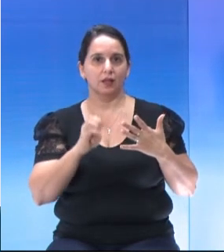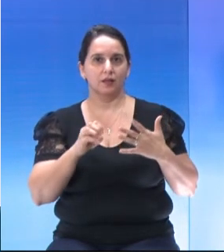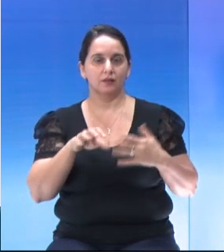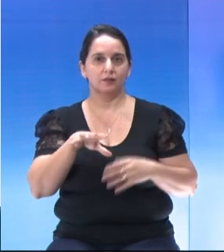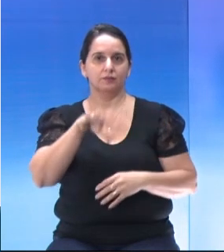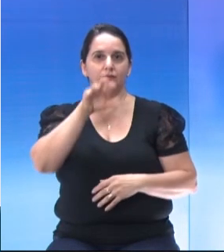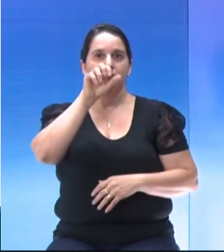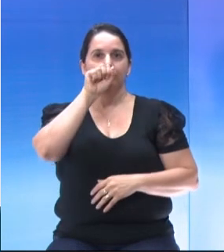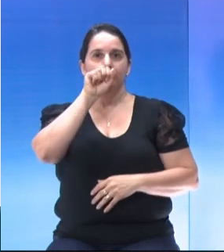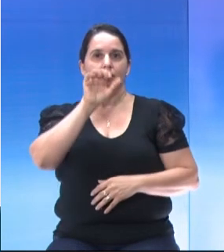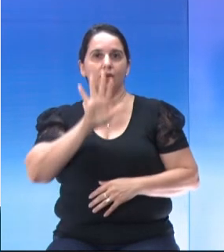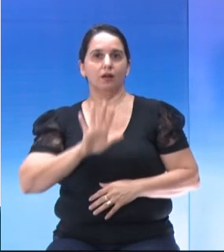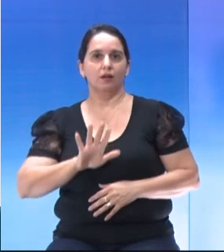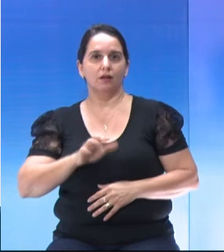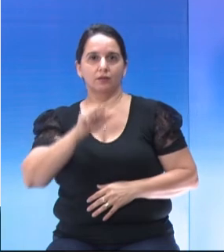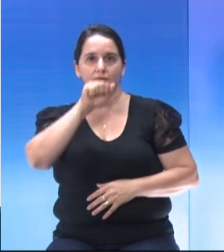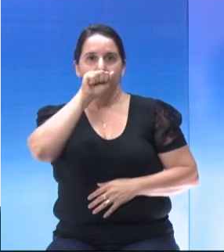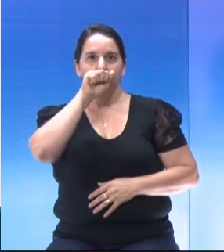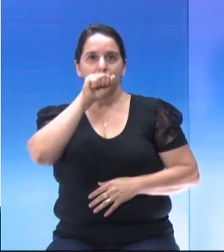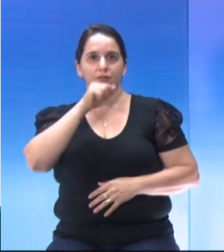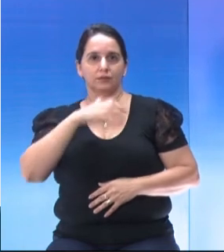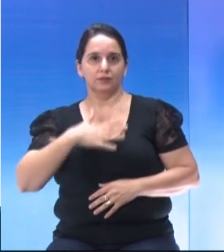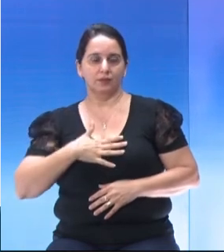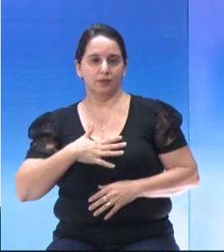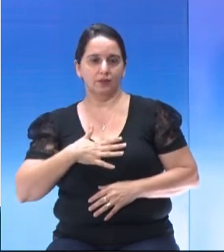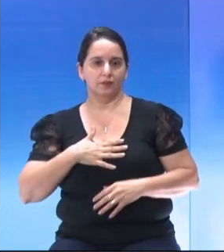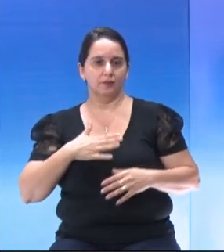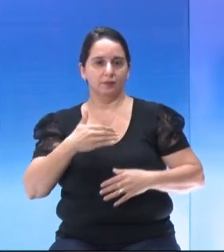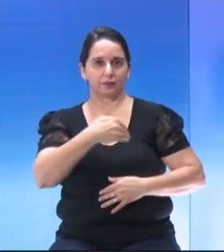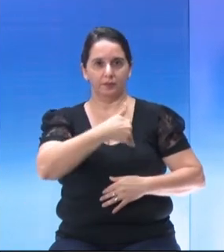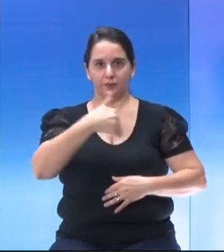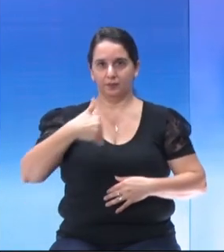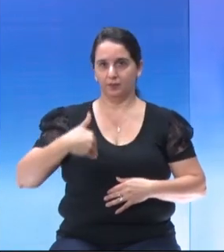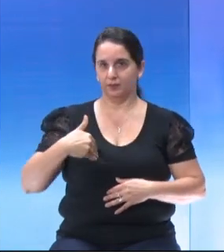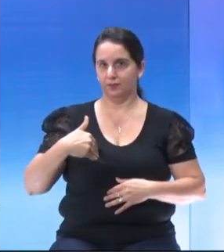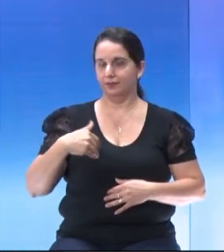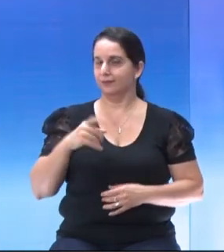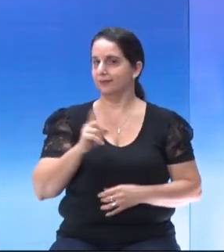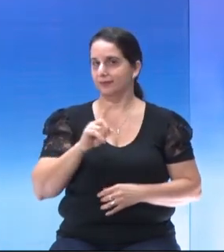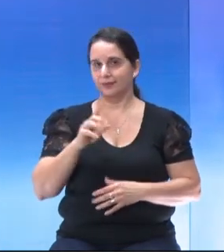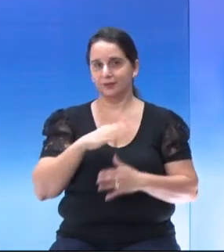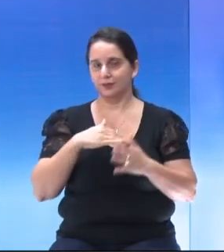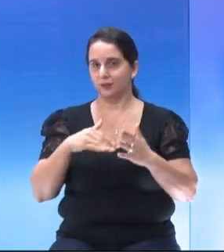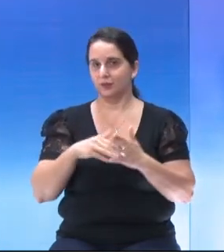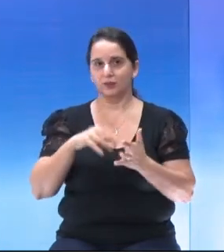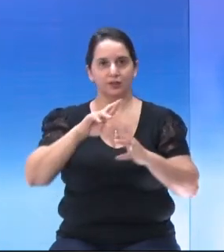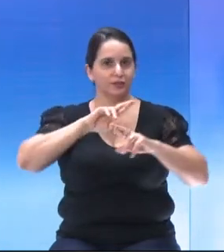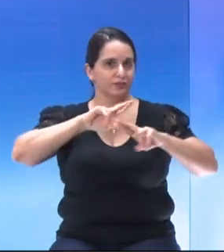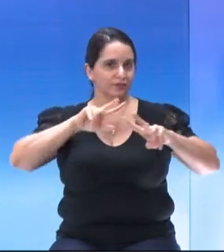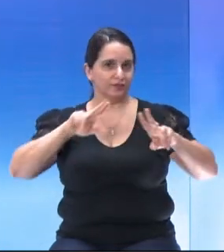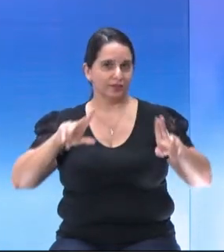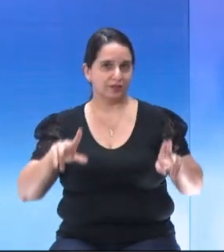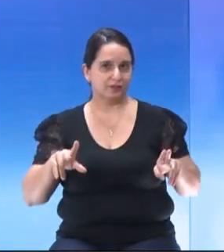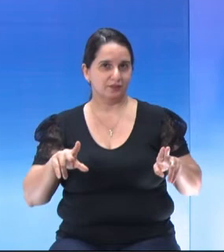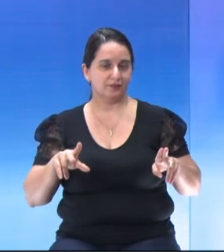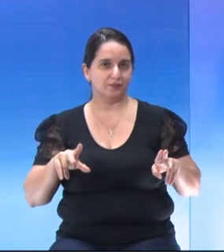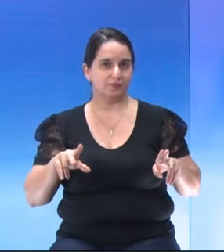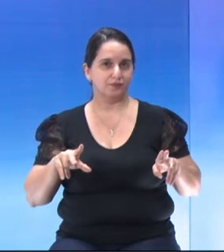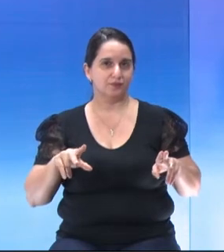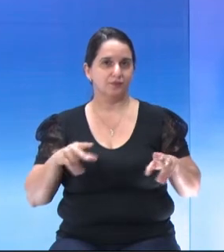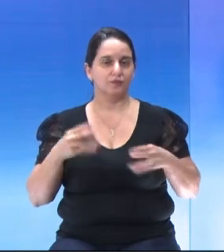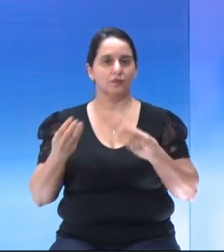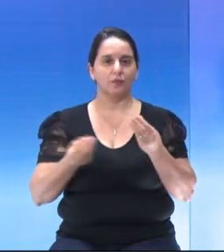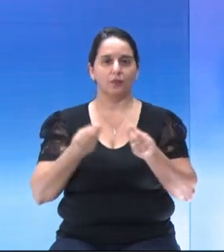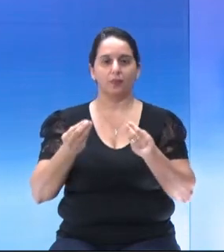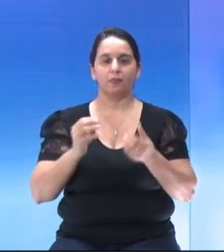pulmões foliáceos, nem todos os seres vivos faz essa respiração é via pulmonar, certo? Tem deles que